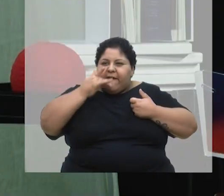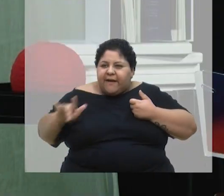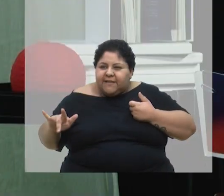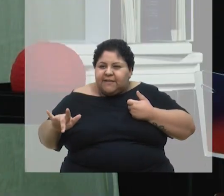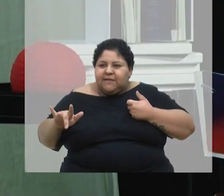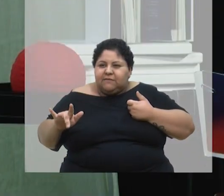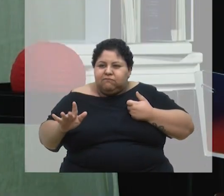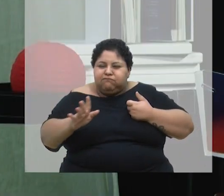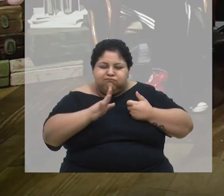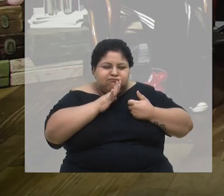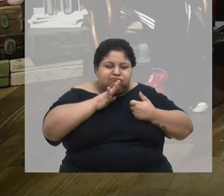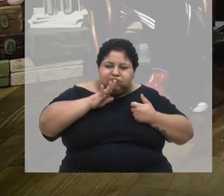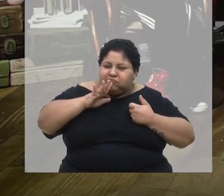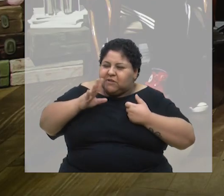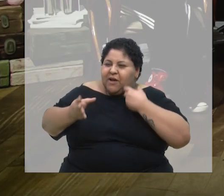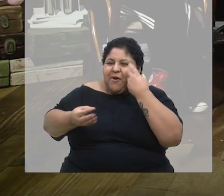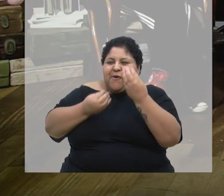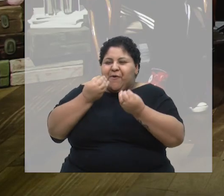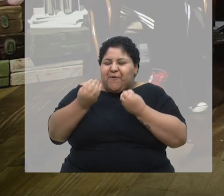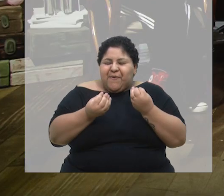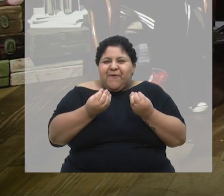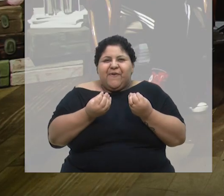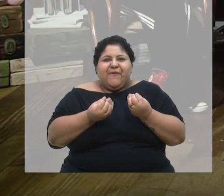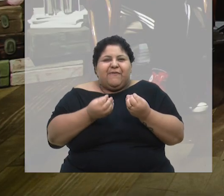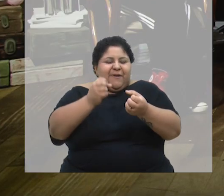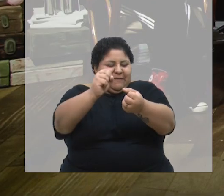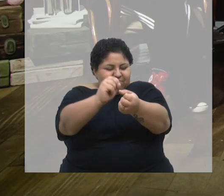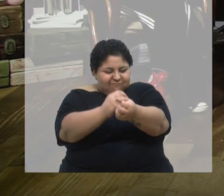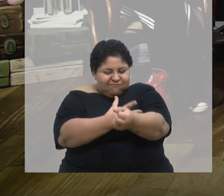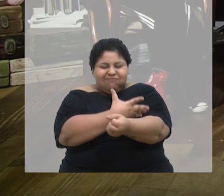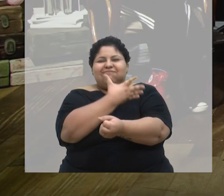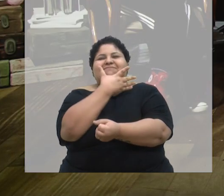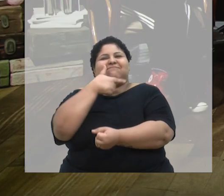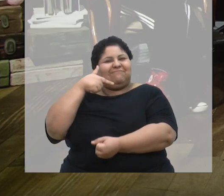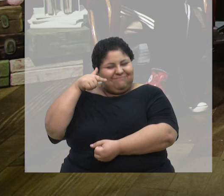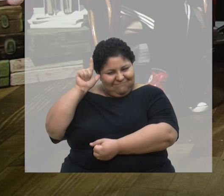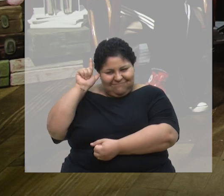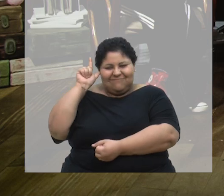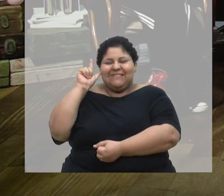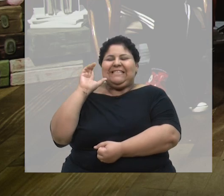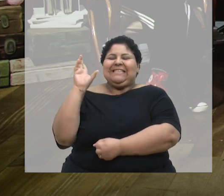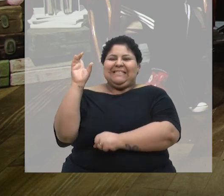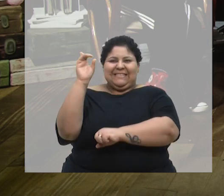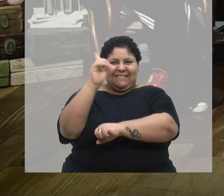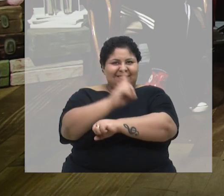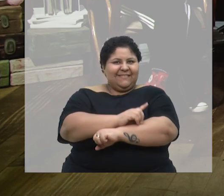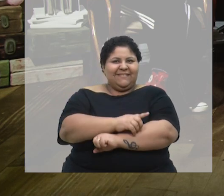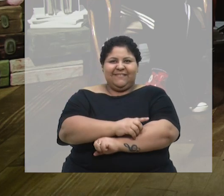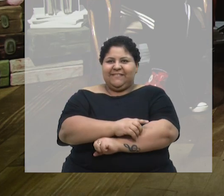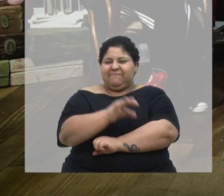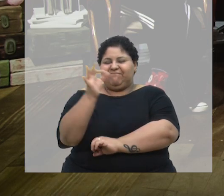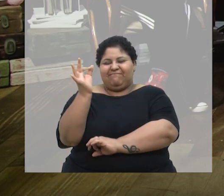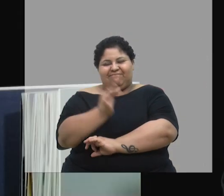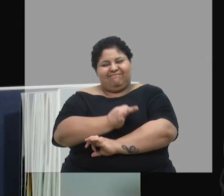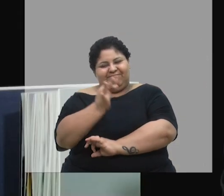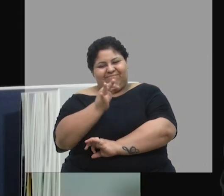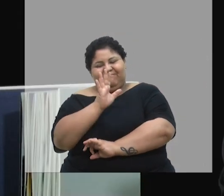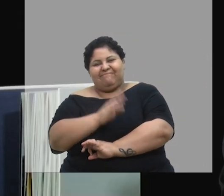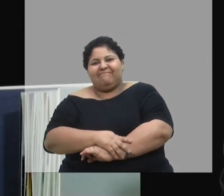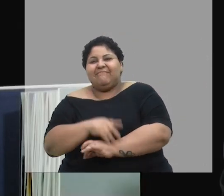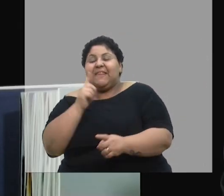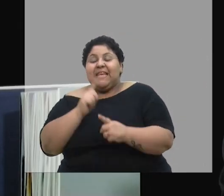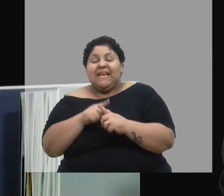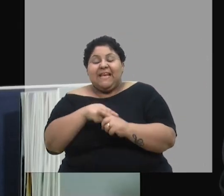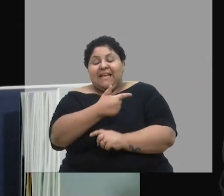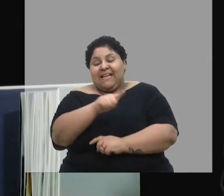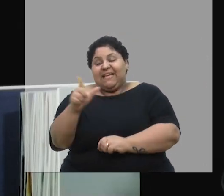esses rostinhos, muito mais essas reações. E foi, assim, emocionante. Ontem estava realmente um dia incrível,